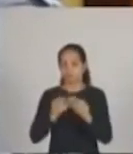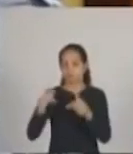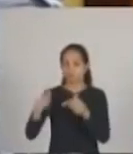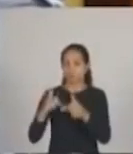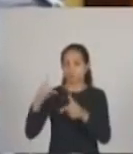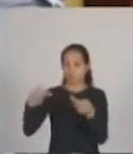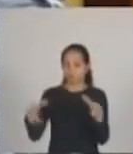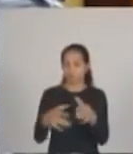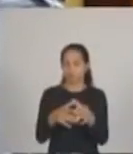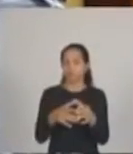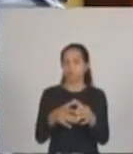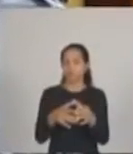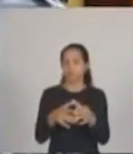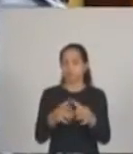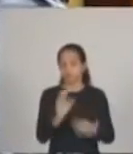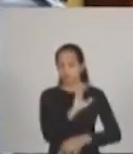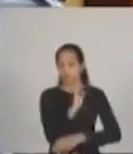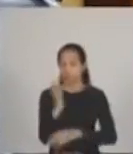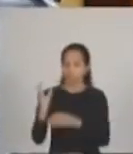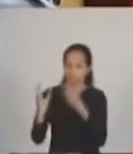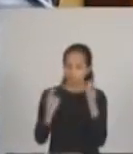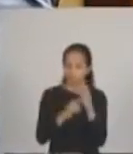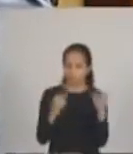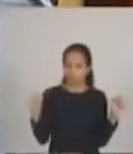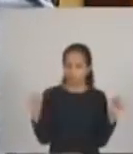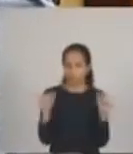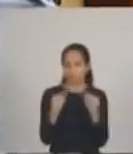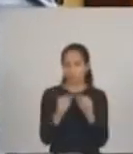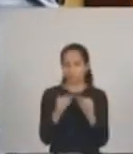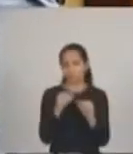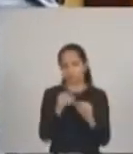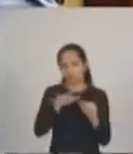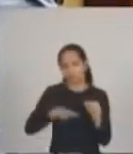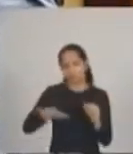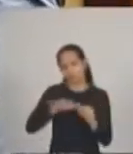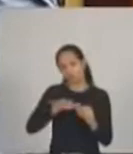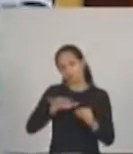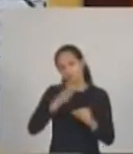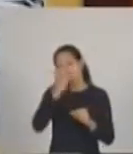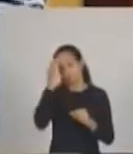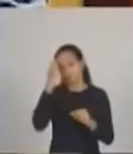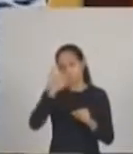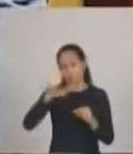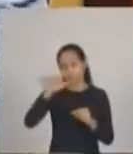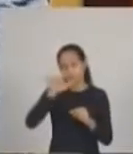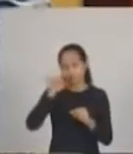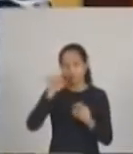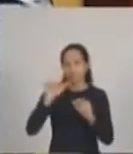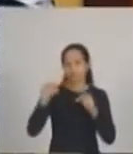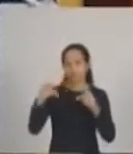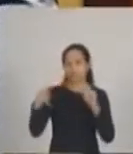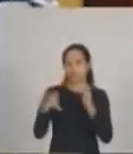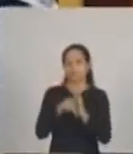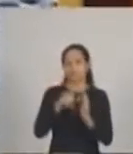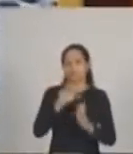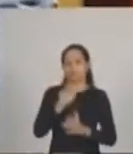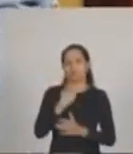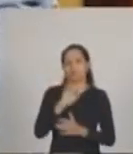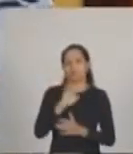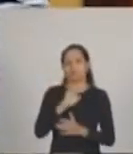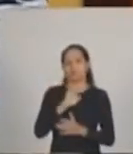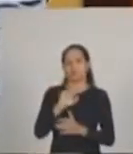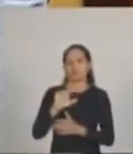comissão, que está proporcionando aos serranos uma ação da ArcelorMittal